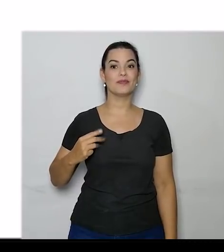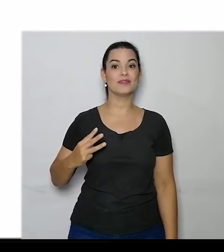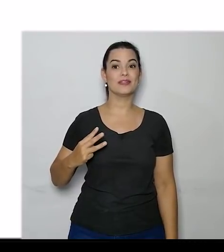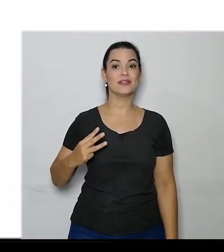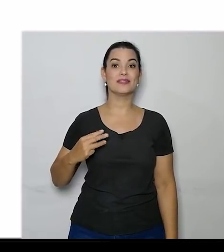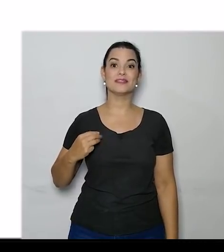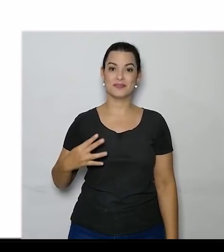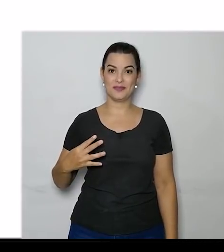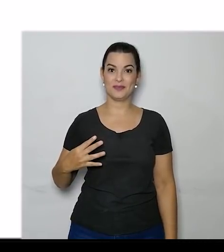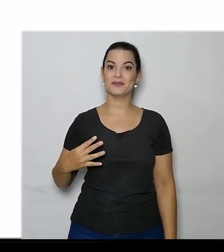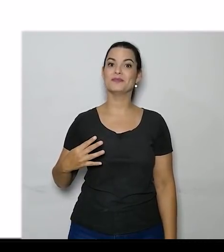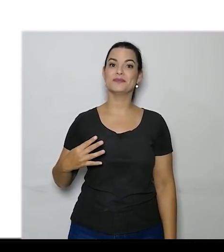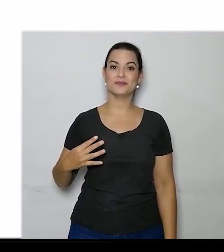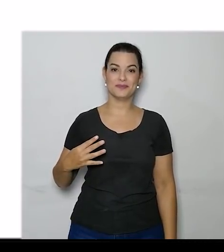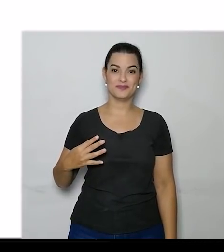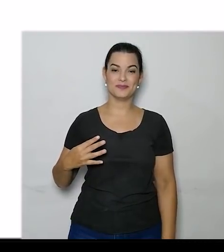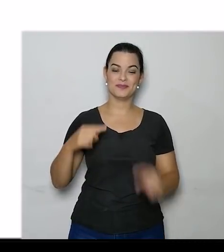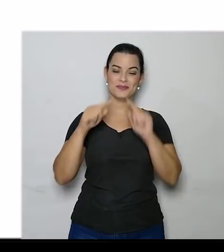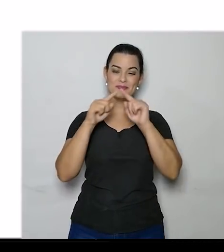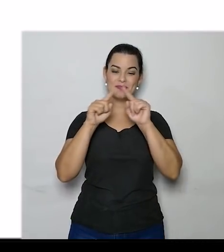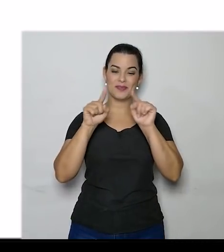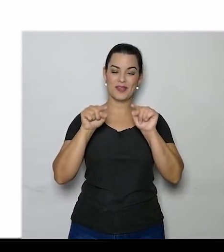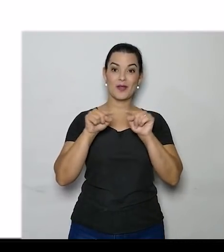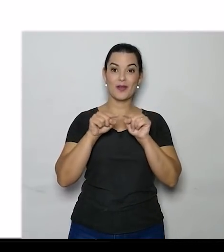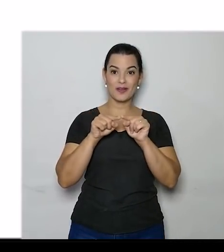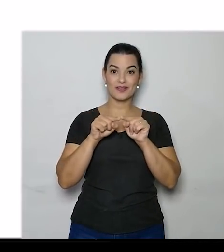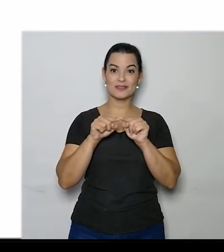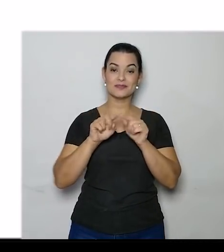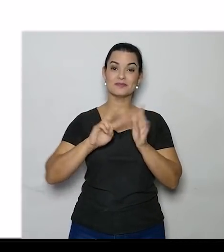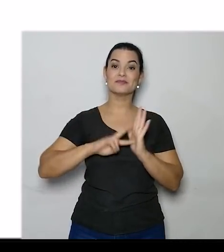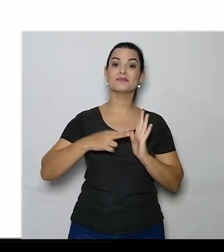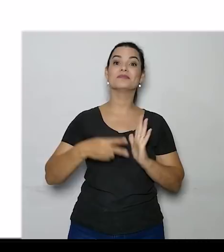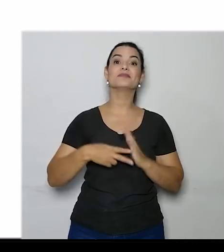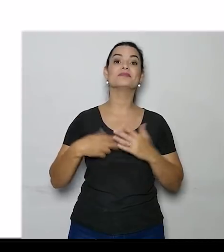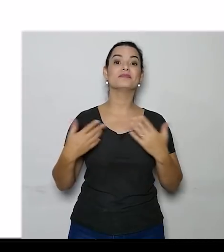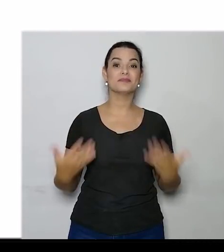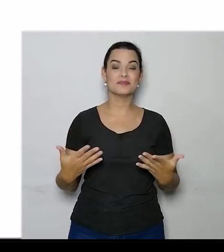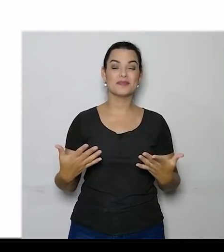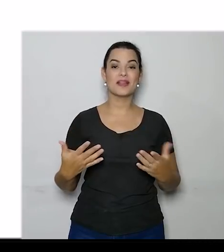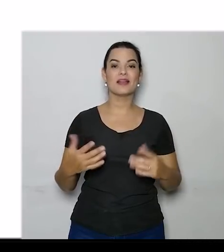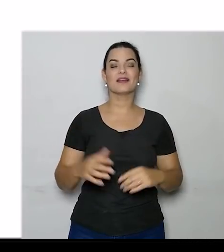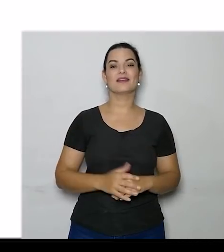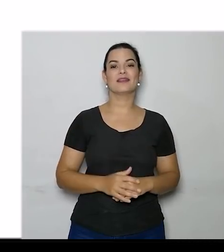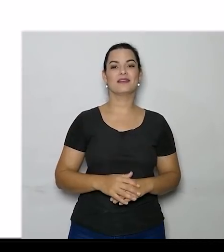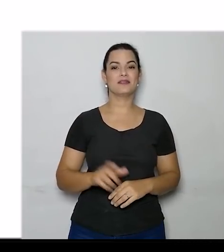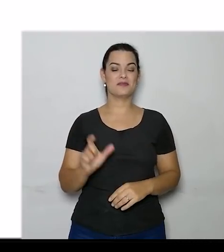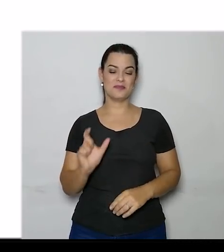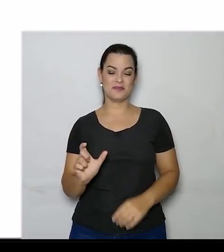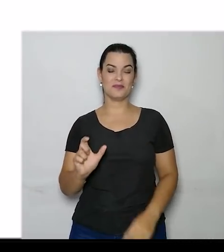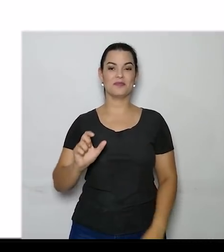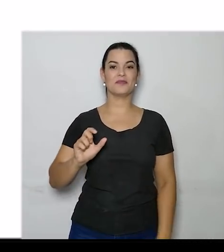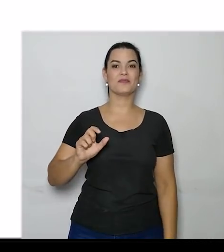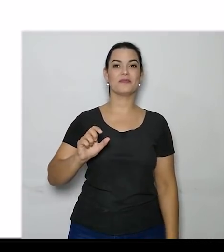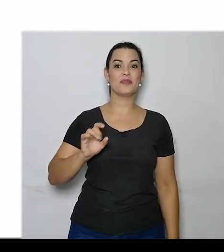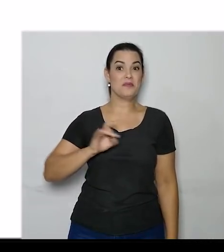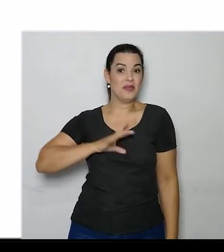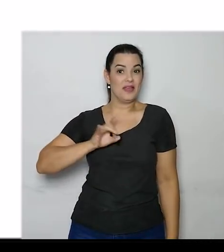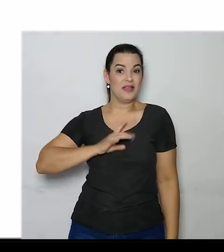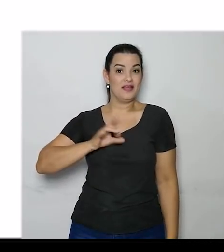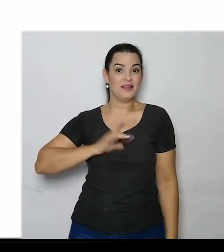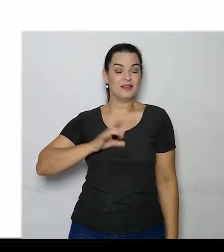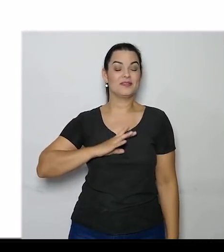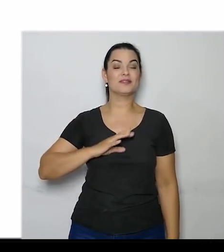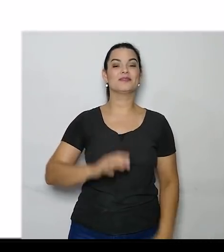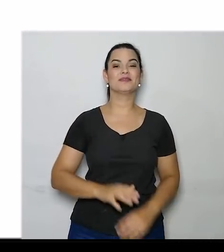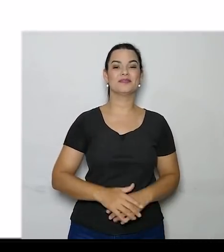1, 2, 3, 4. 4 quadradinhos. Isso significa que a palavra medo tem 4 letras. Vamos para a